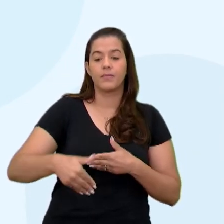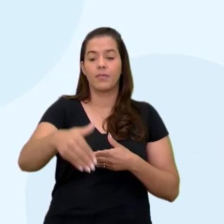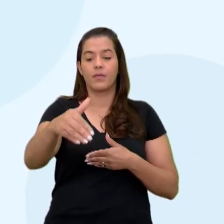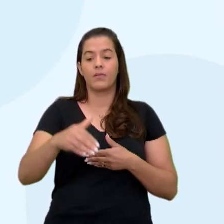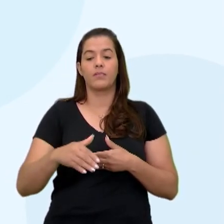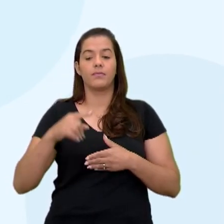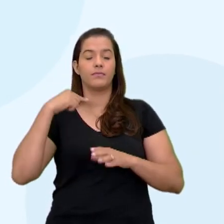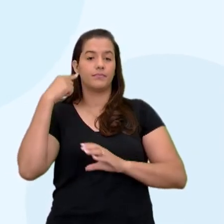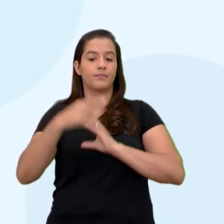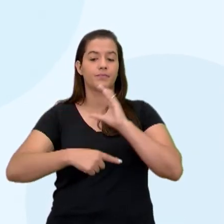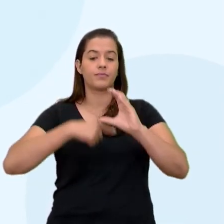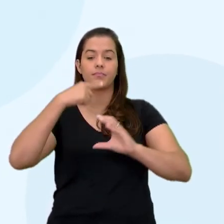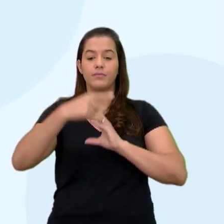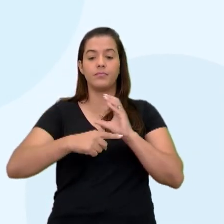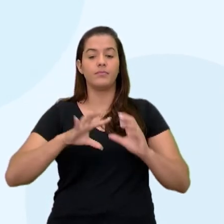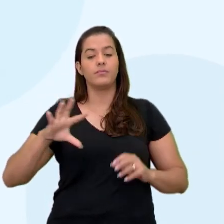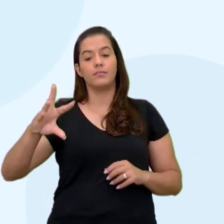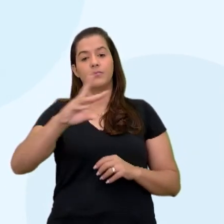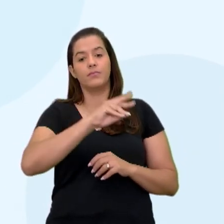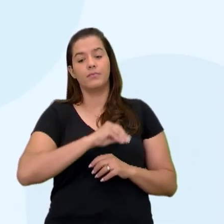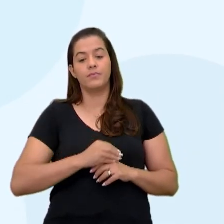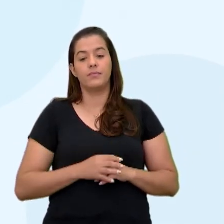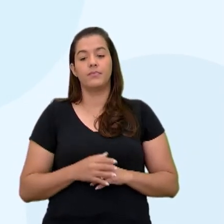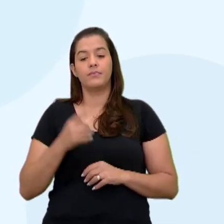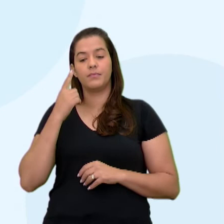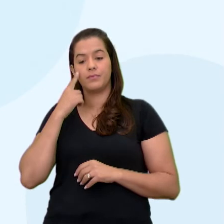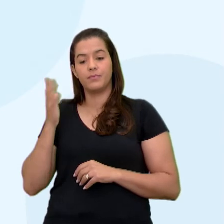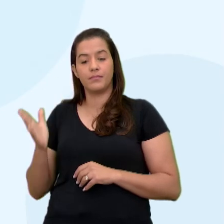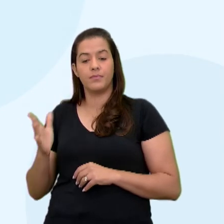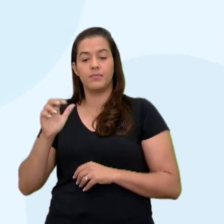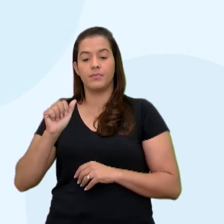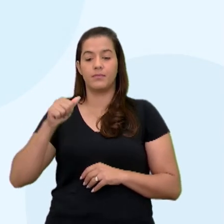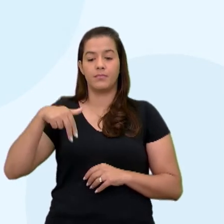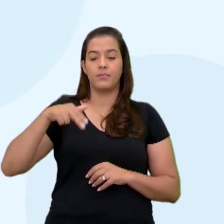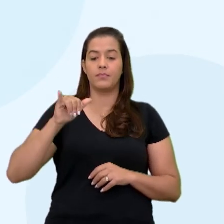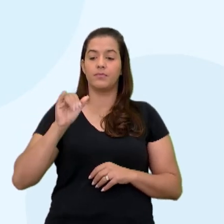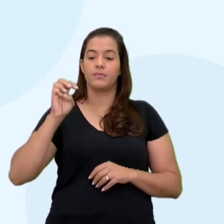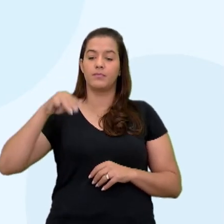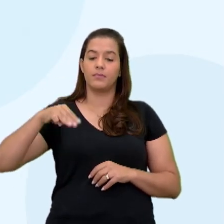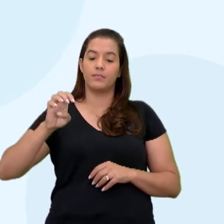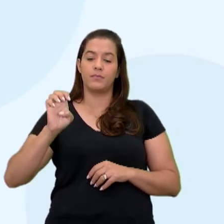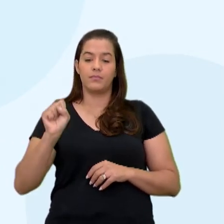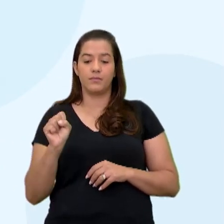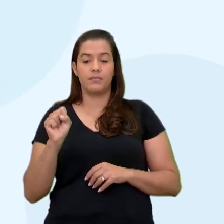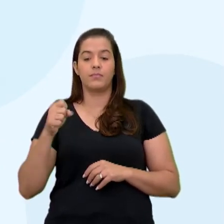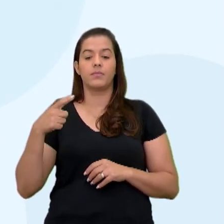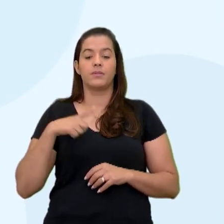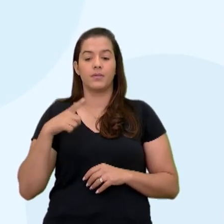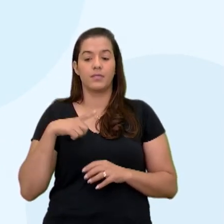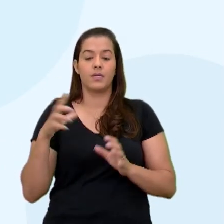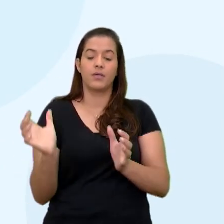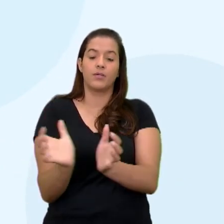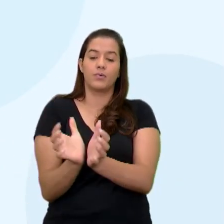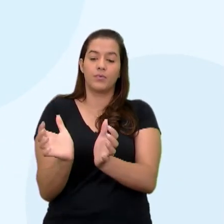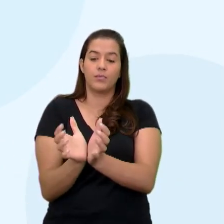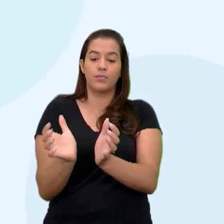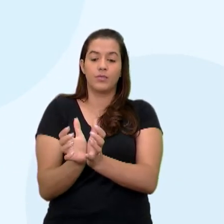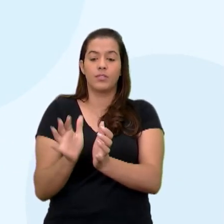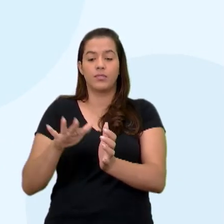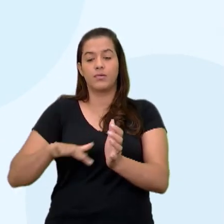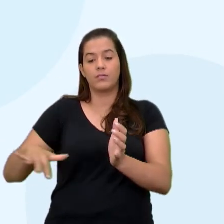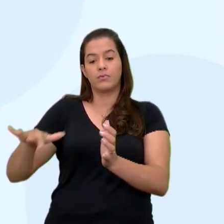do globo todo. E eu peguei os animes como exemplo disso. Tem comunidades de animes aí,